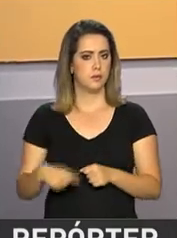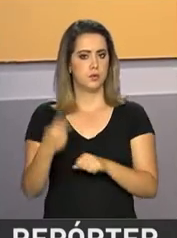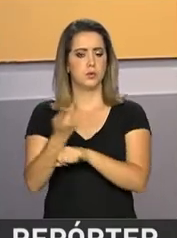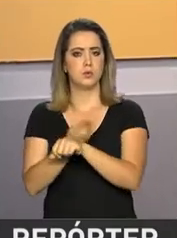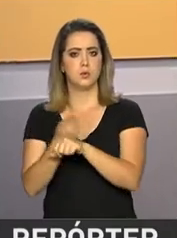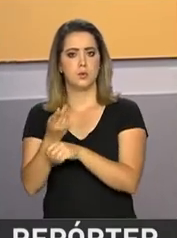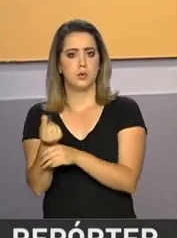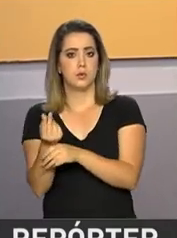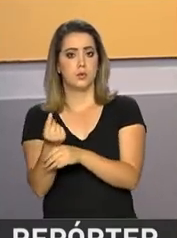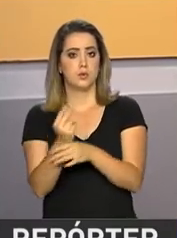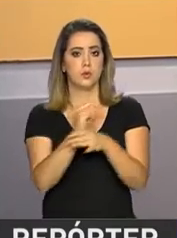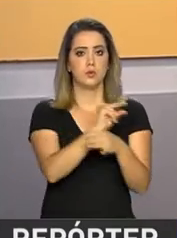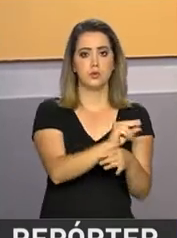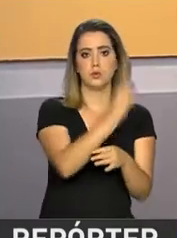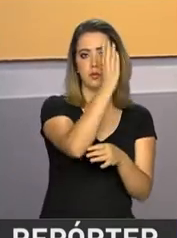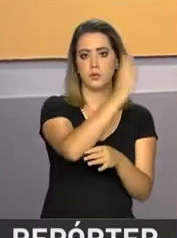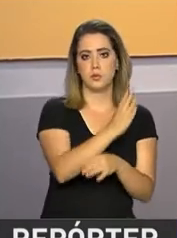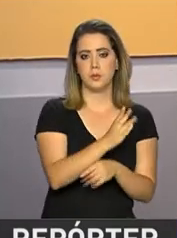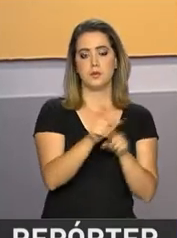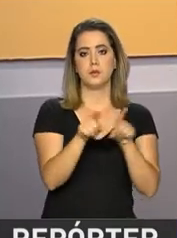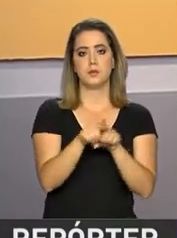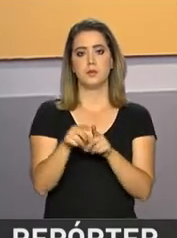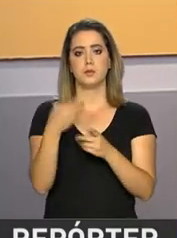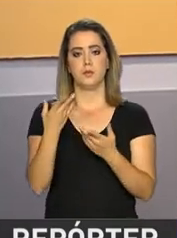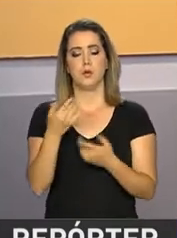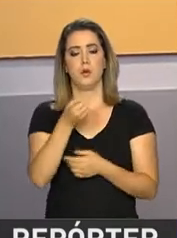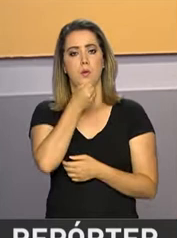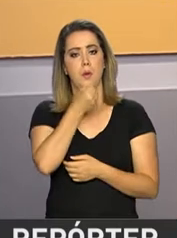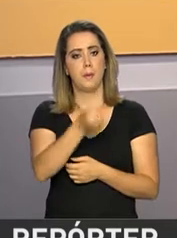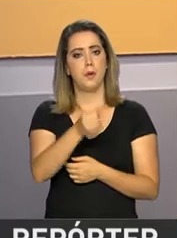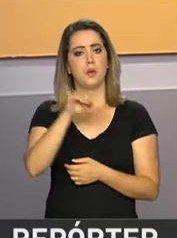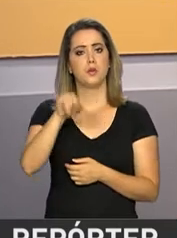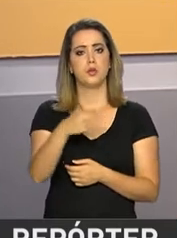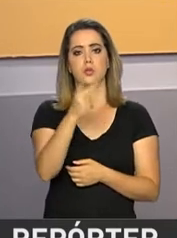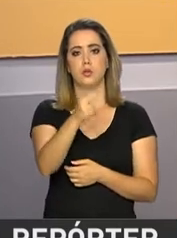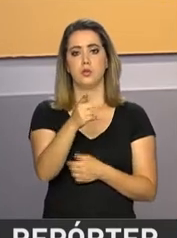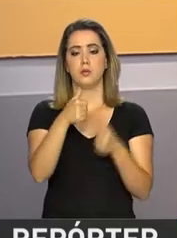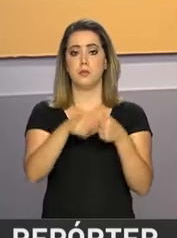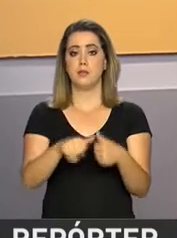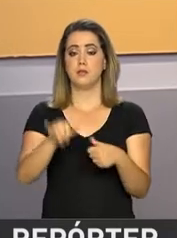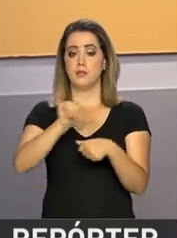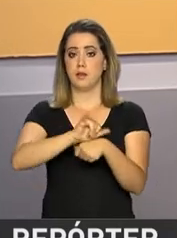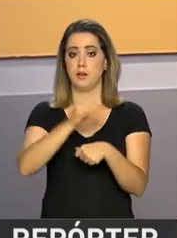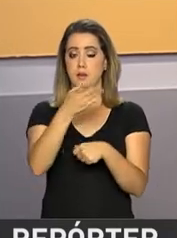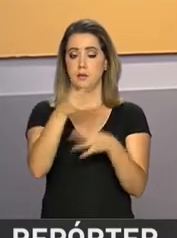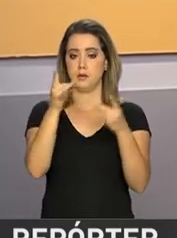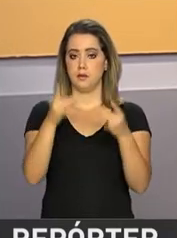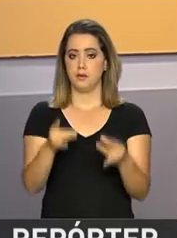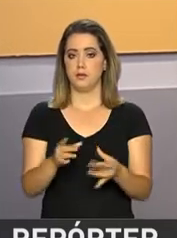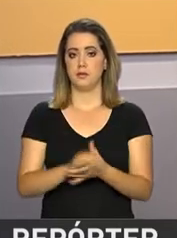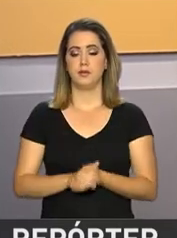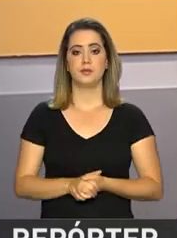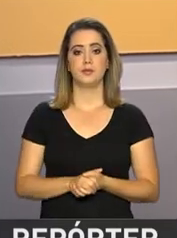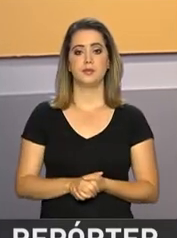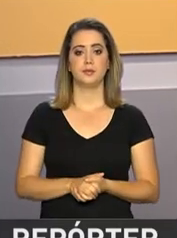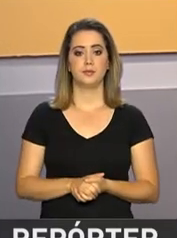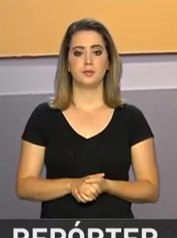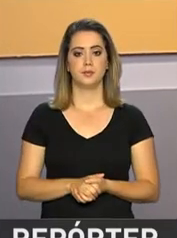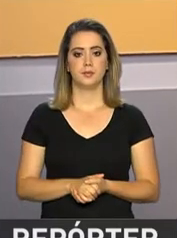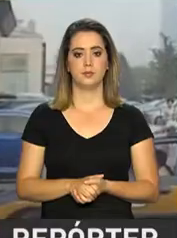busca de investimentos para o brasil o nosso repórter joão pedro neto está em pequim e traz os detalhes